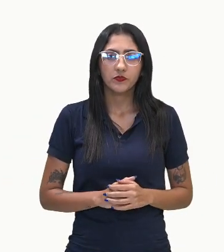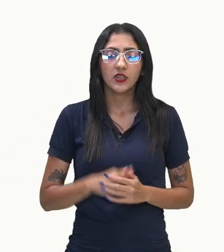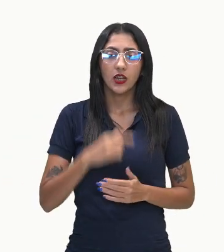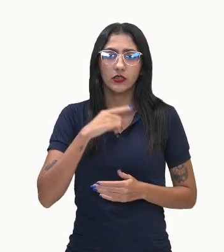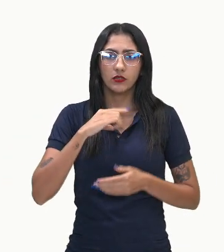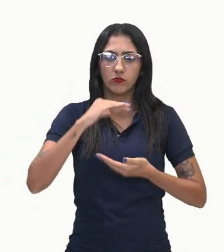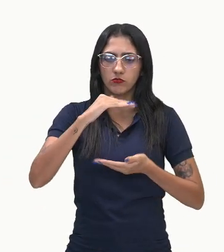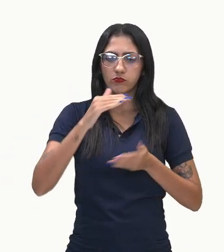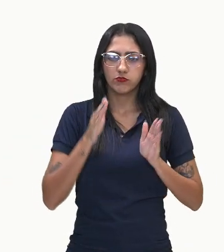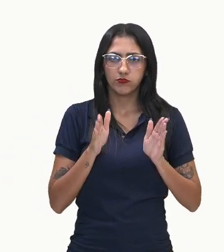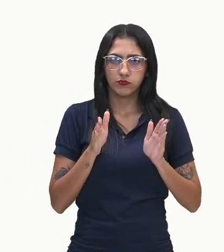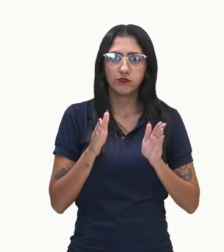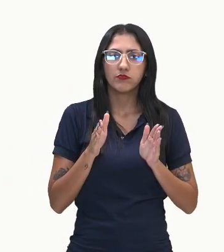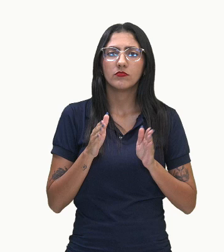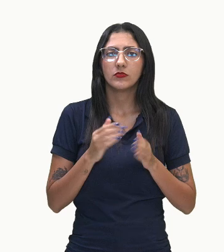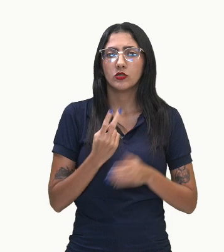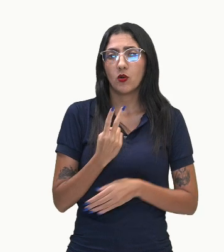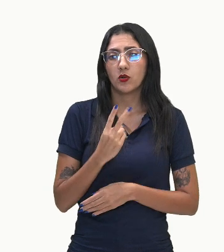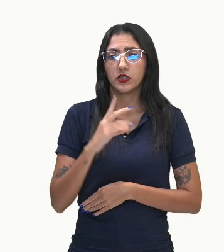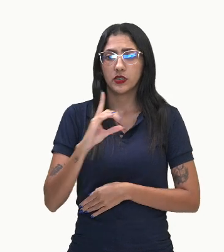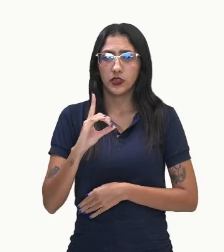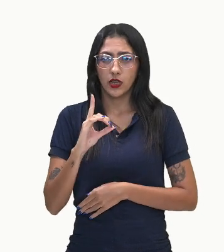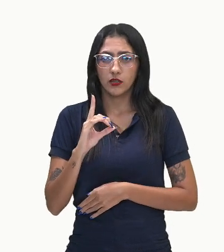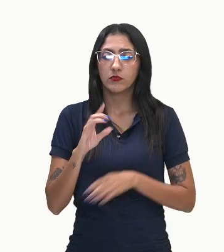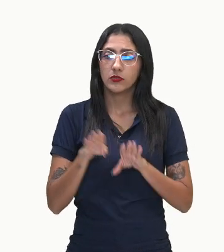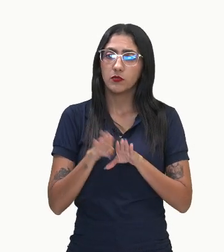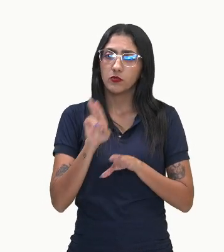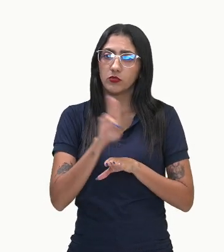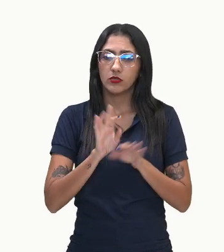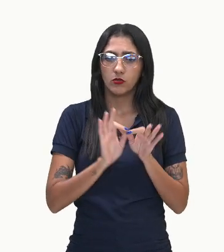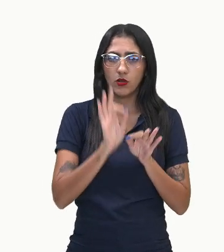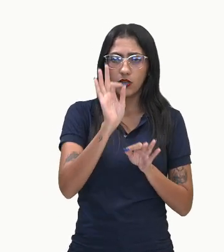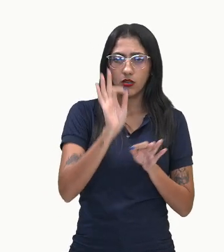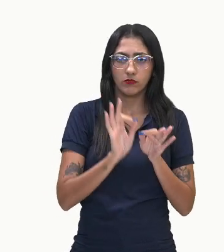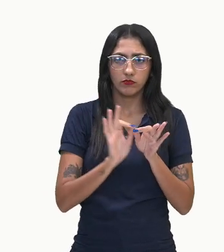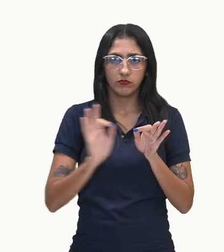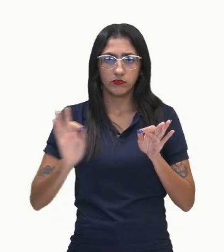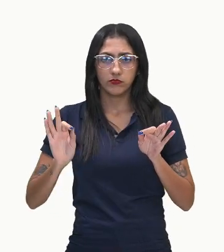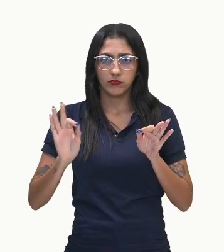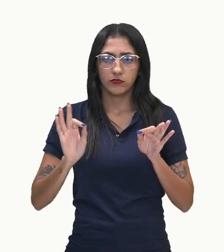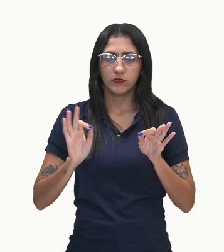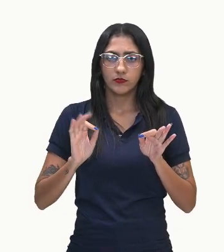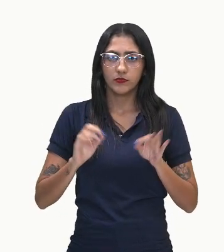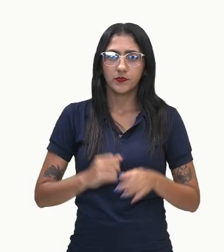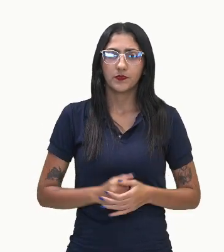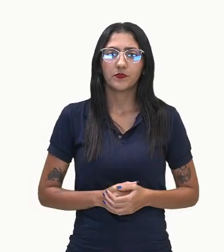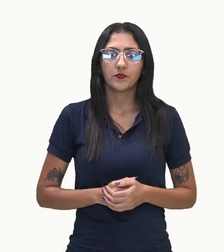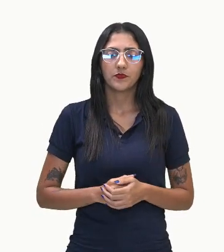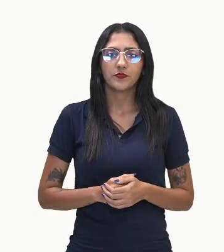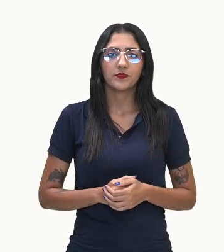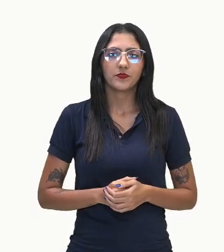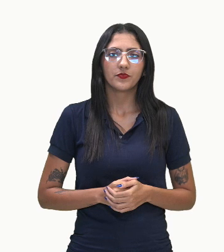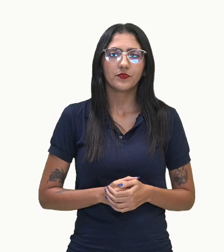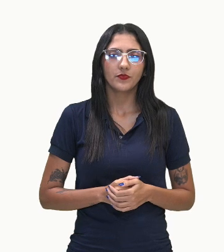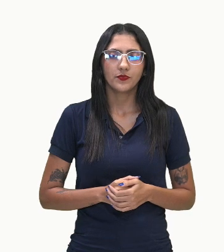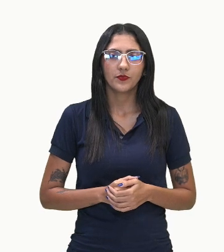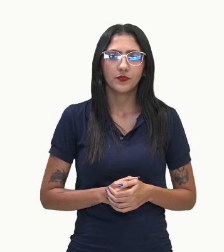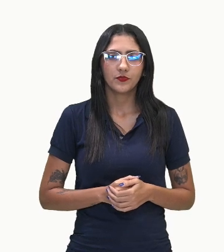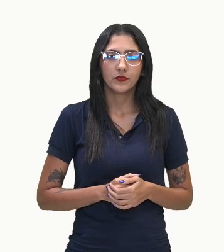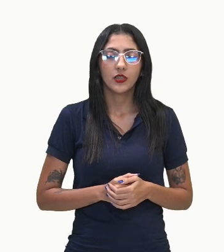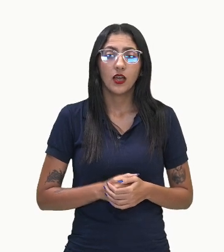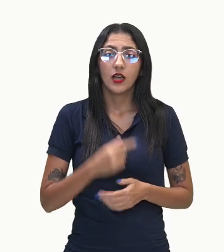fechadas e compostas por segmentos de reta, chamados de lados, que se